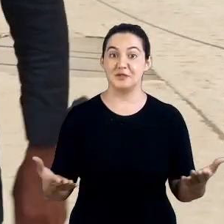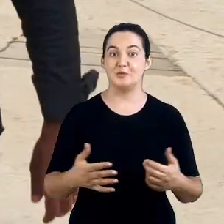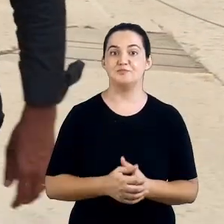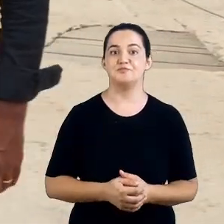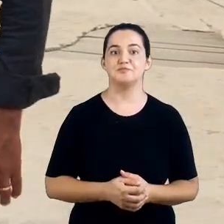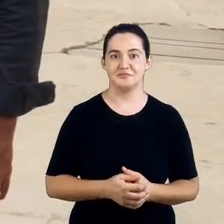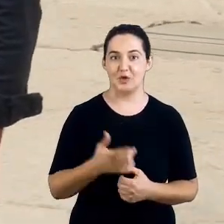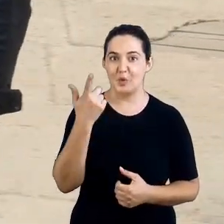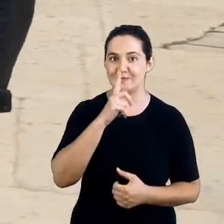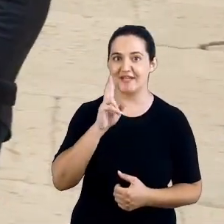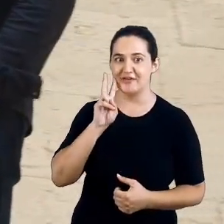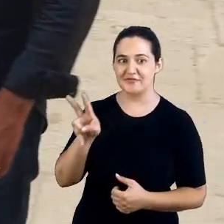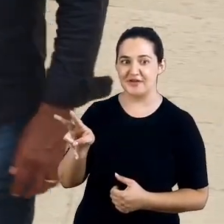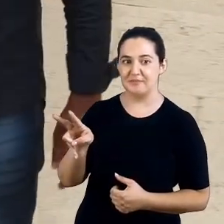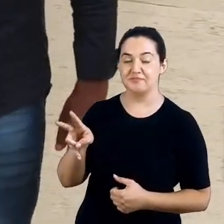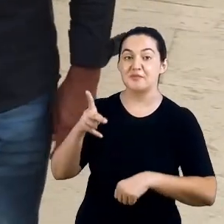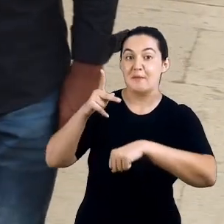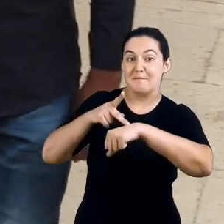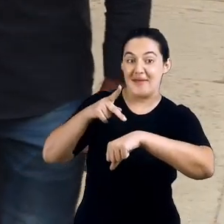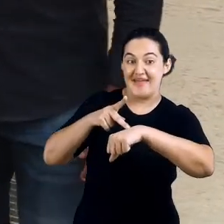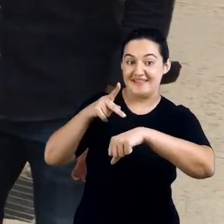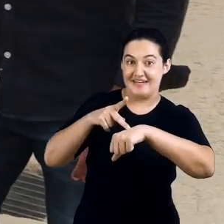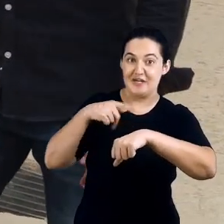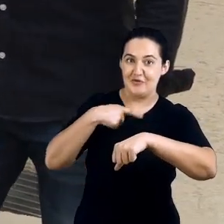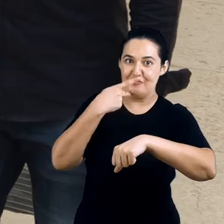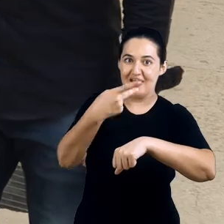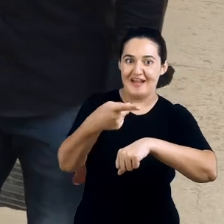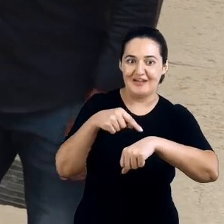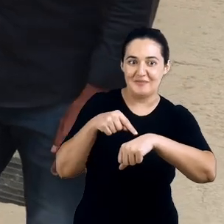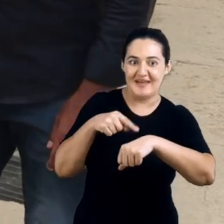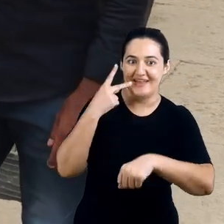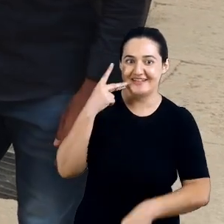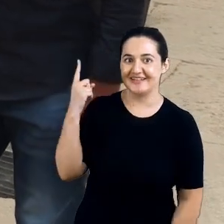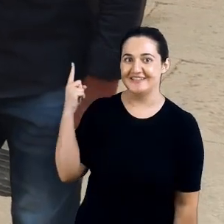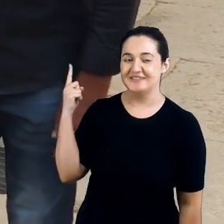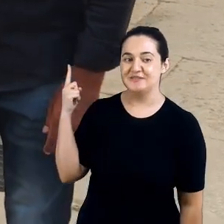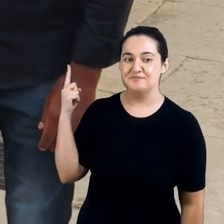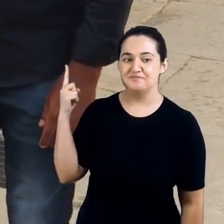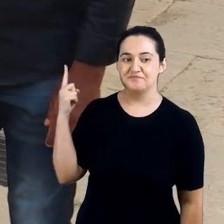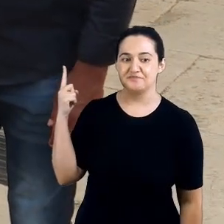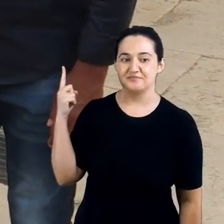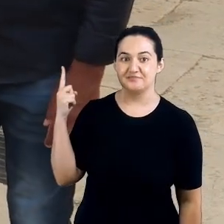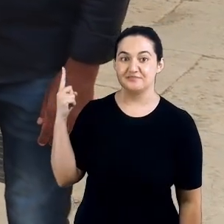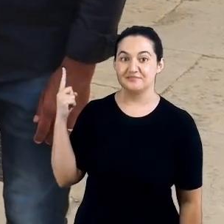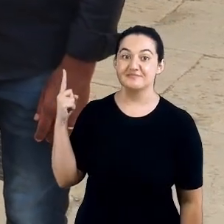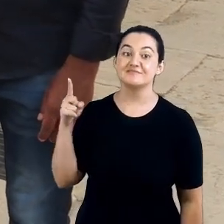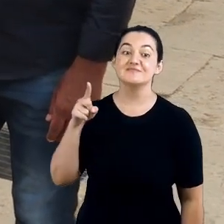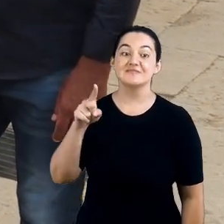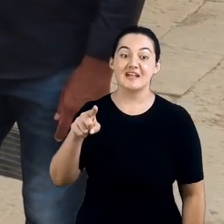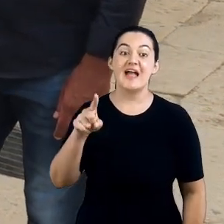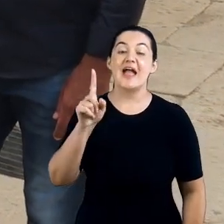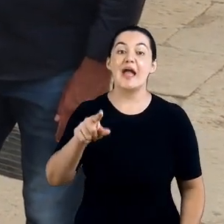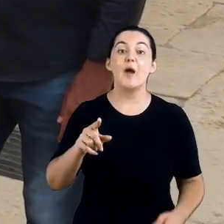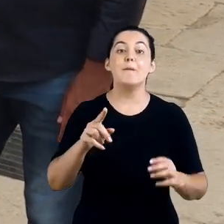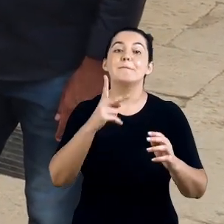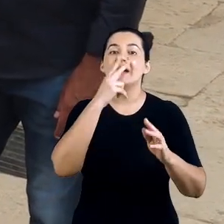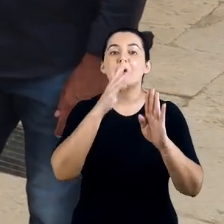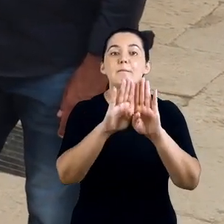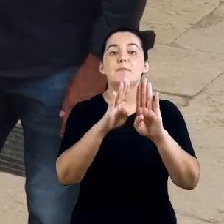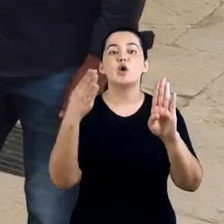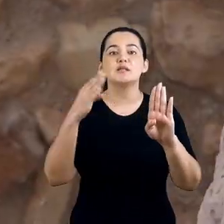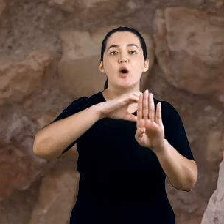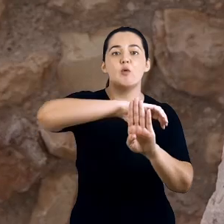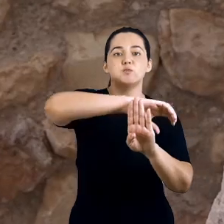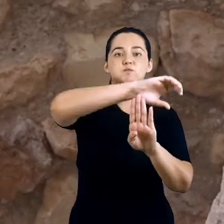Então, Rodrigo, consegue ver? Esta é a pedra que eu estava falando. O que se vê aqui é uma parte de um